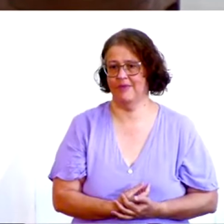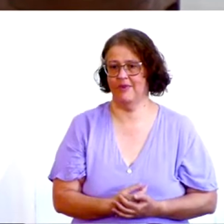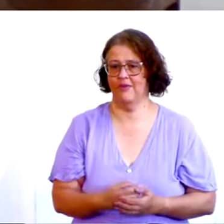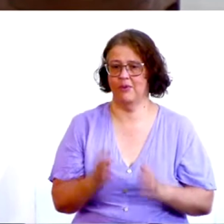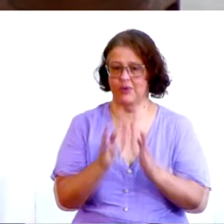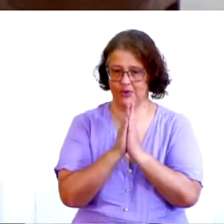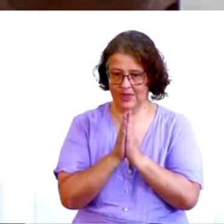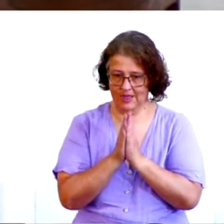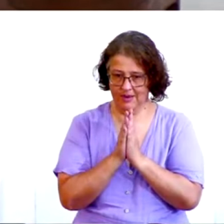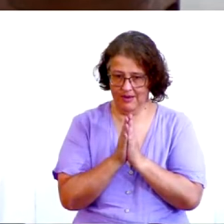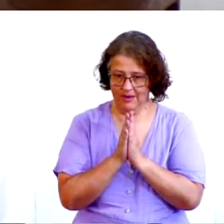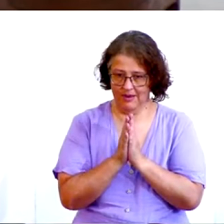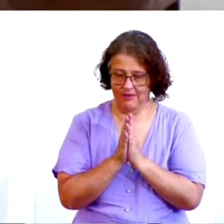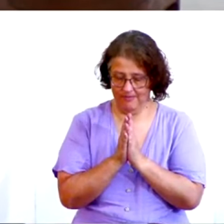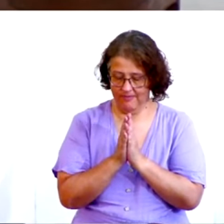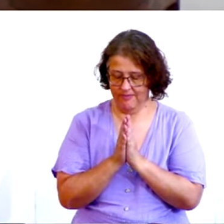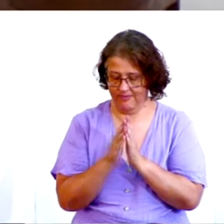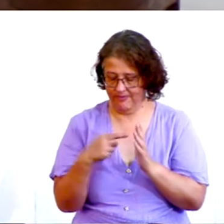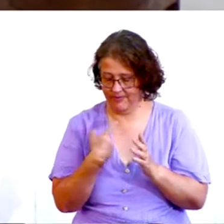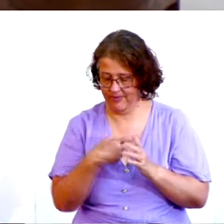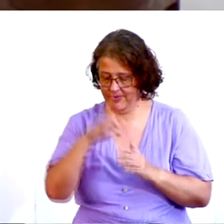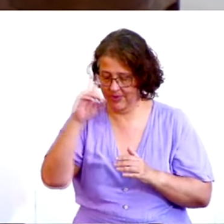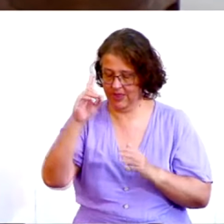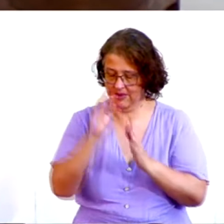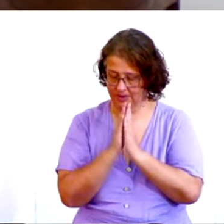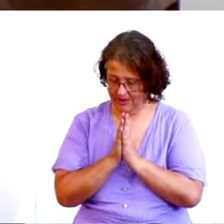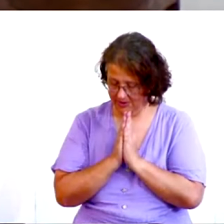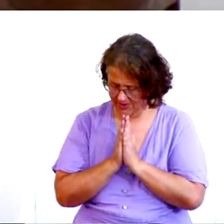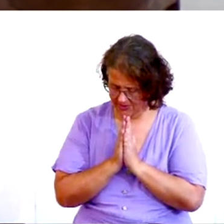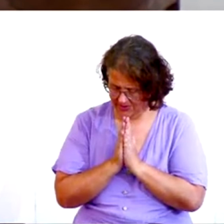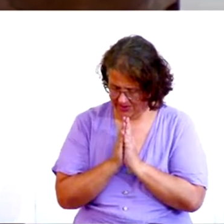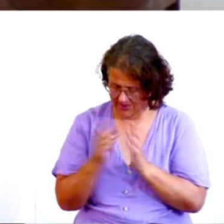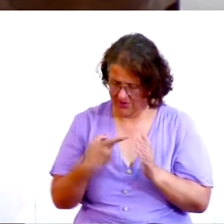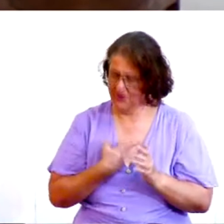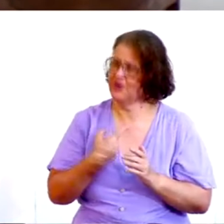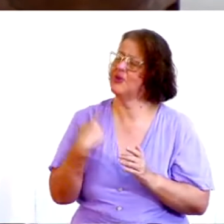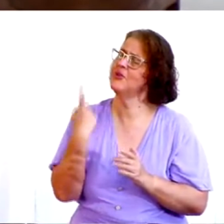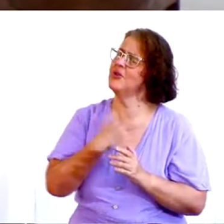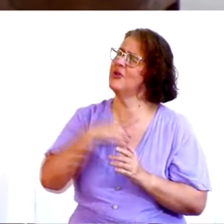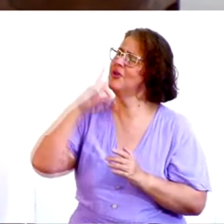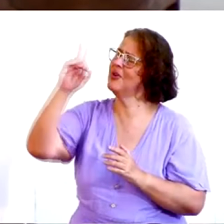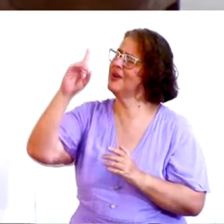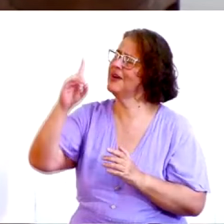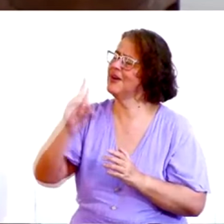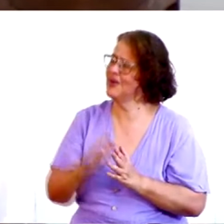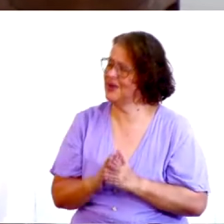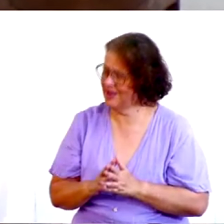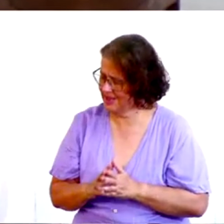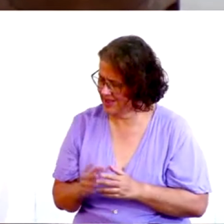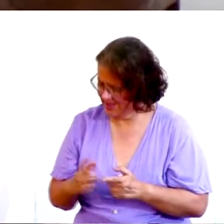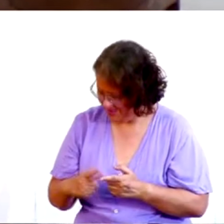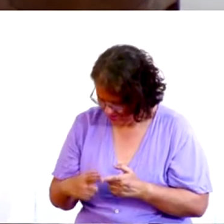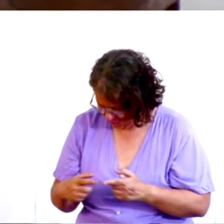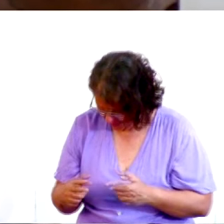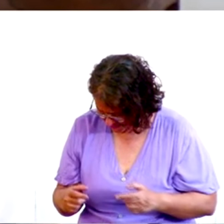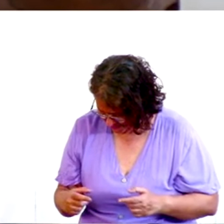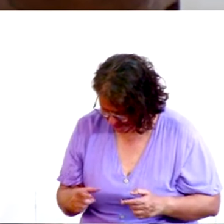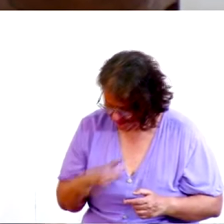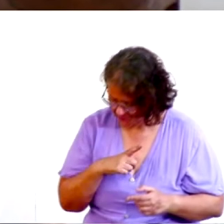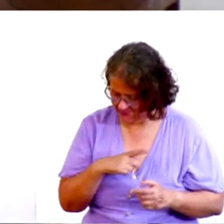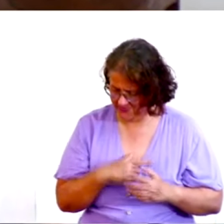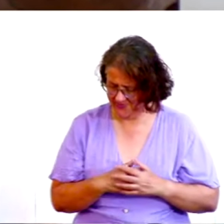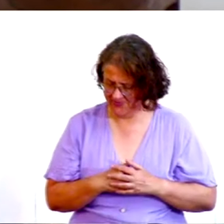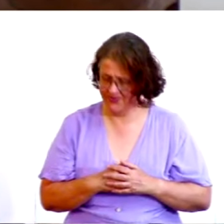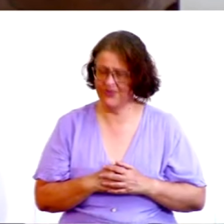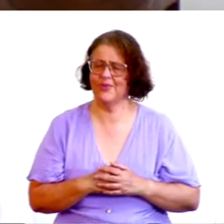seus olhos vamos falar com o nosso Deus em oração nosso Deus não foi fácil para Isaías profetizar